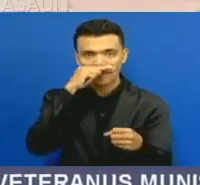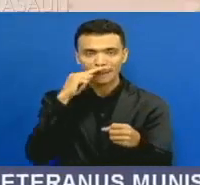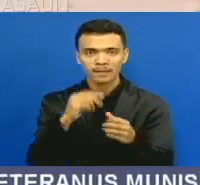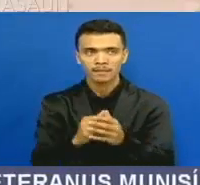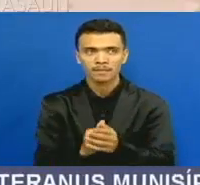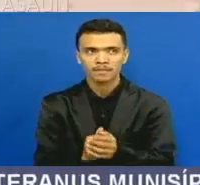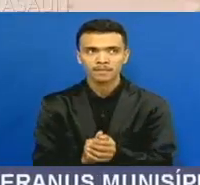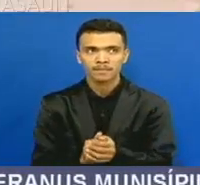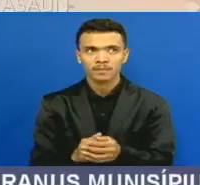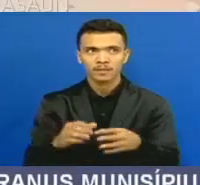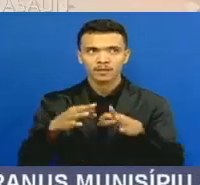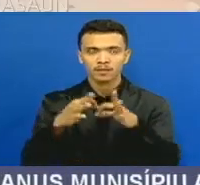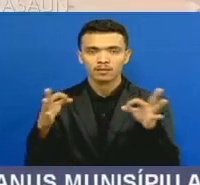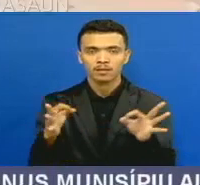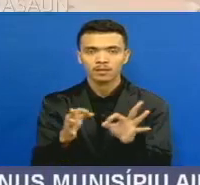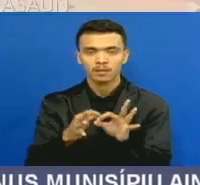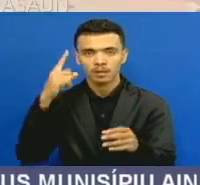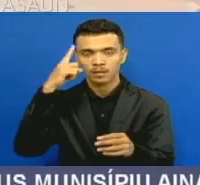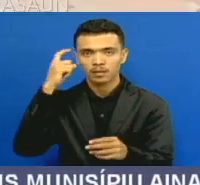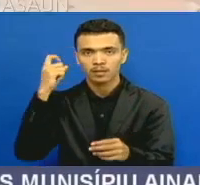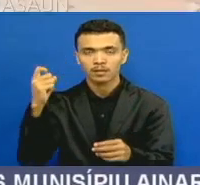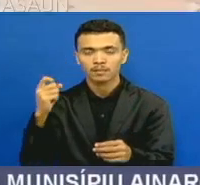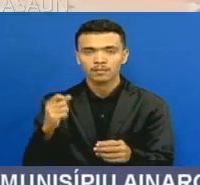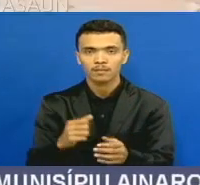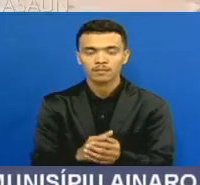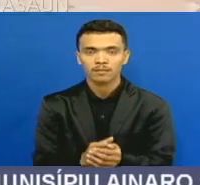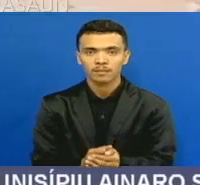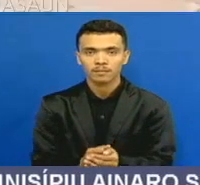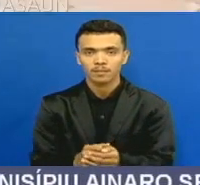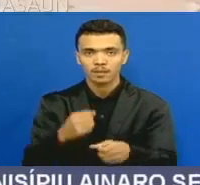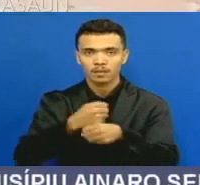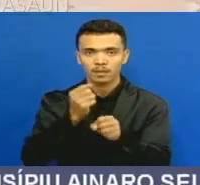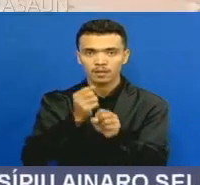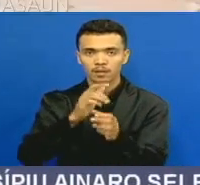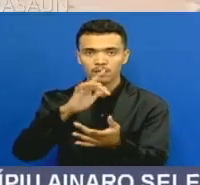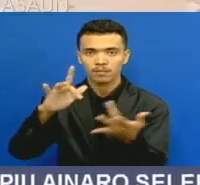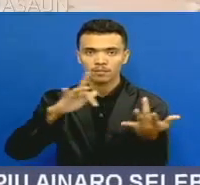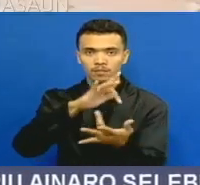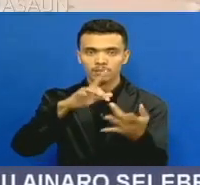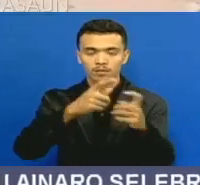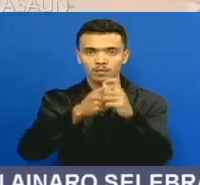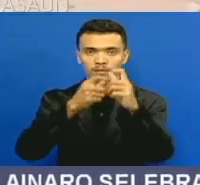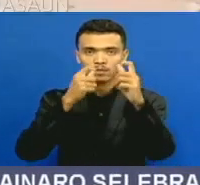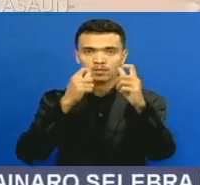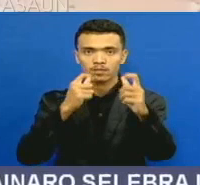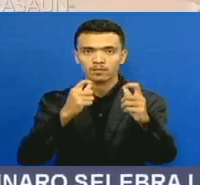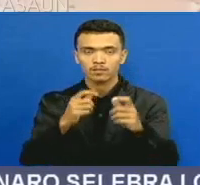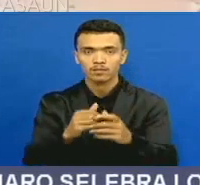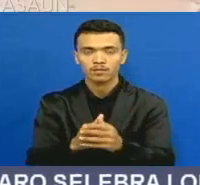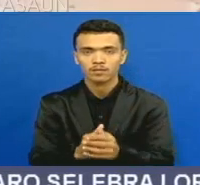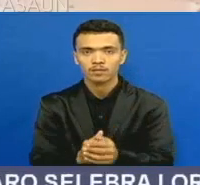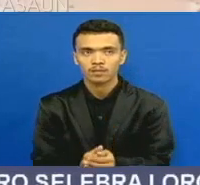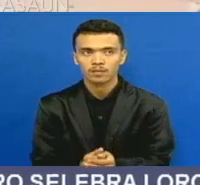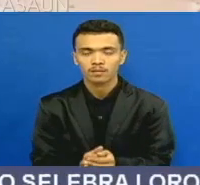Inspirasi kapu hadirnya tambah durante klima halau movimento transport sira tu viajan badilia